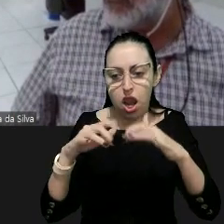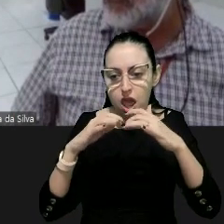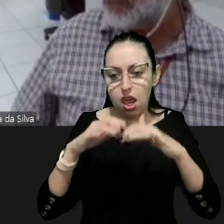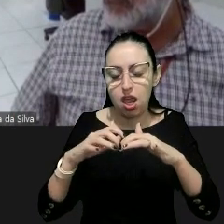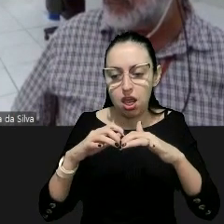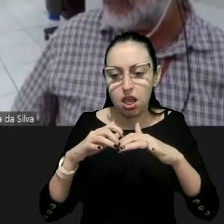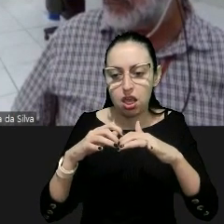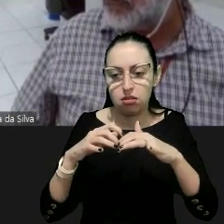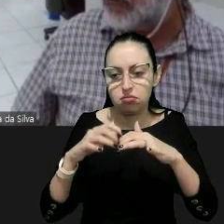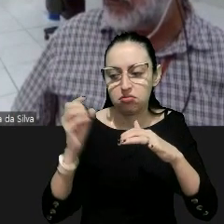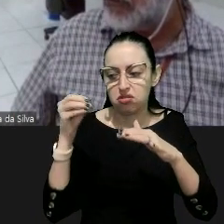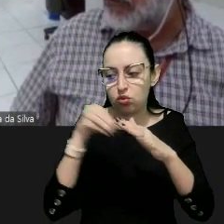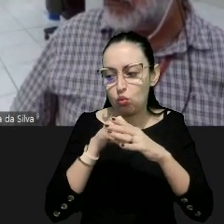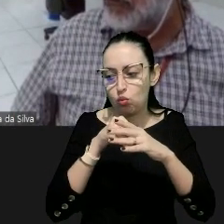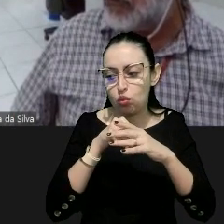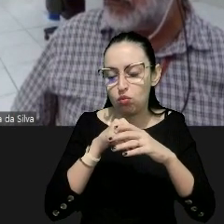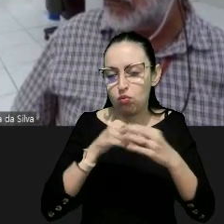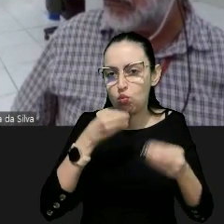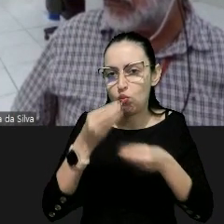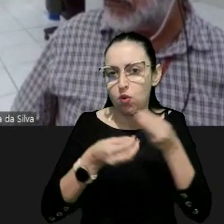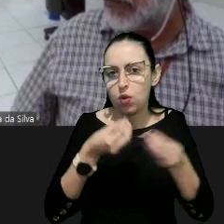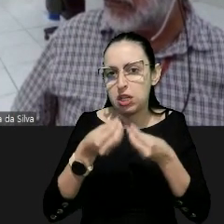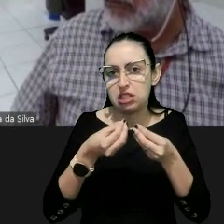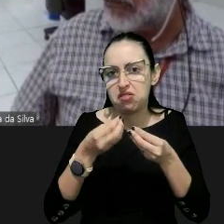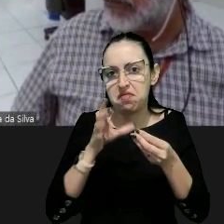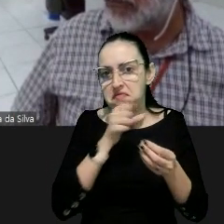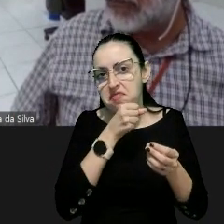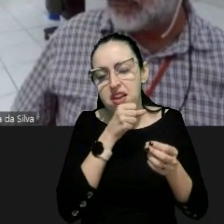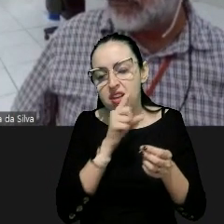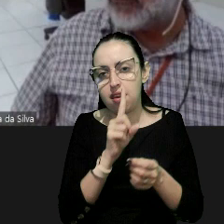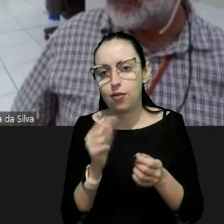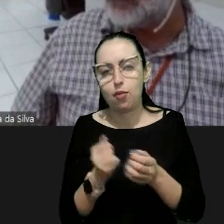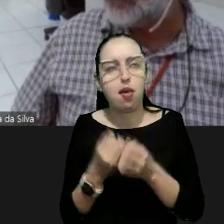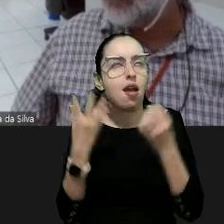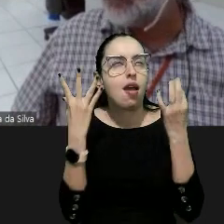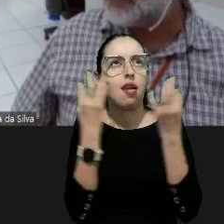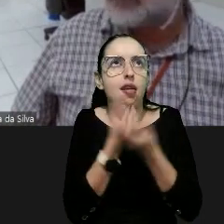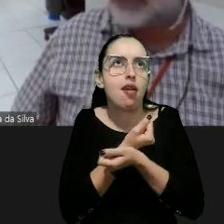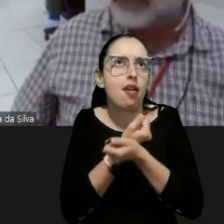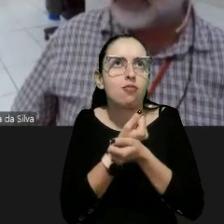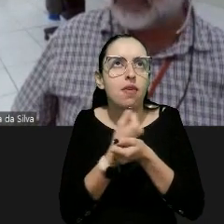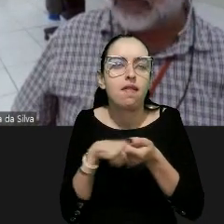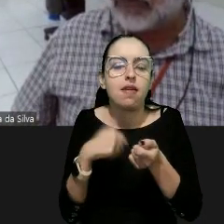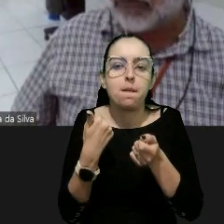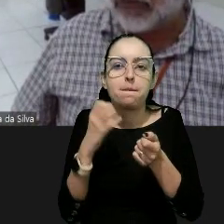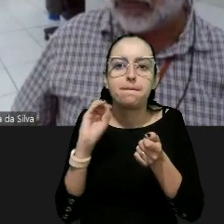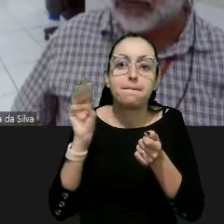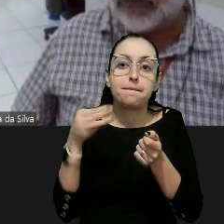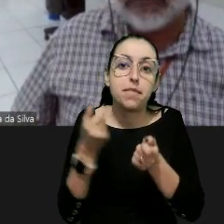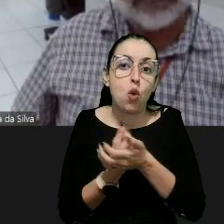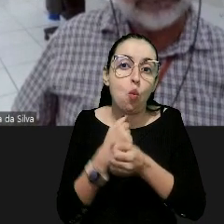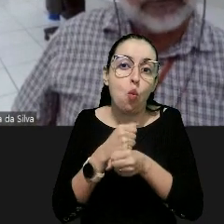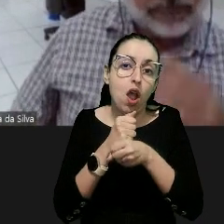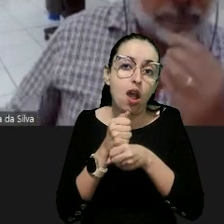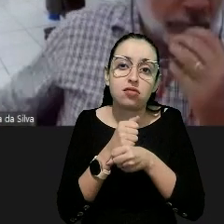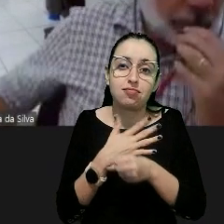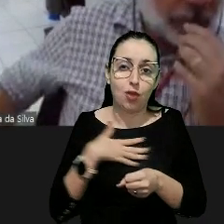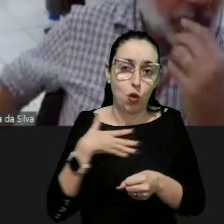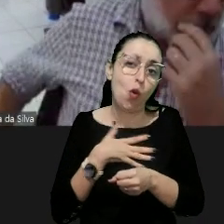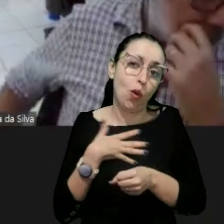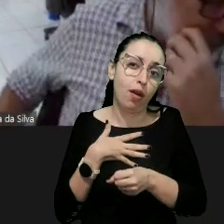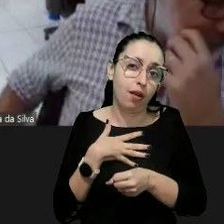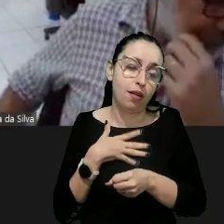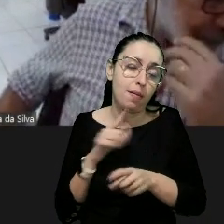computador, pegar nosso cérebro, colocar num negócio que não vai envelhecer. Imagina que maravilha, 1000 anos.